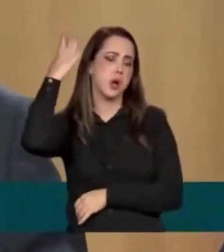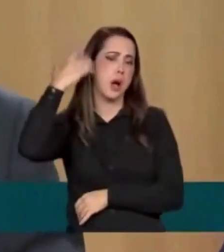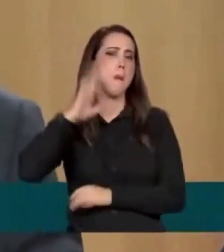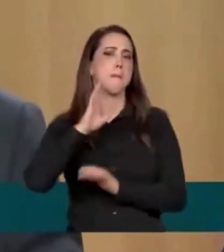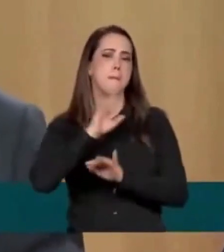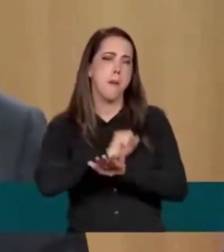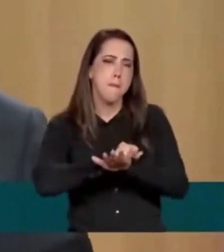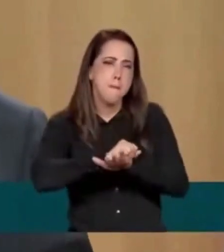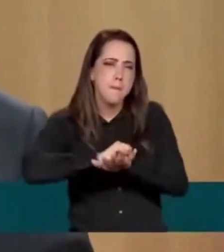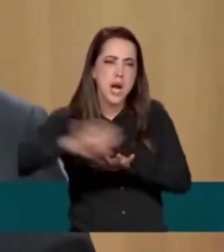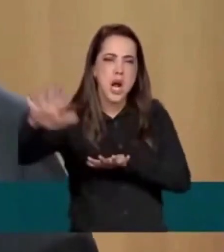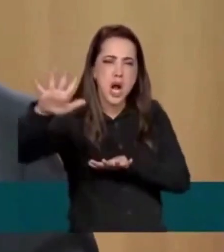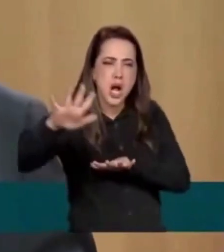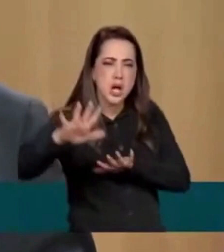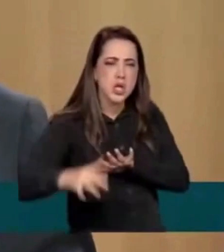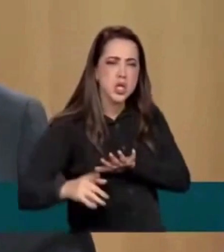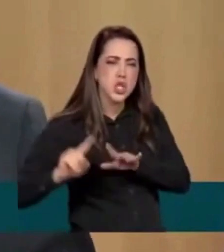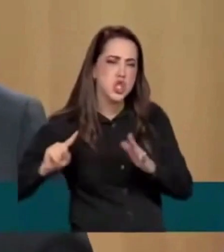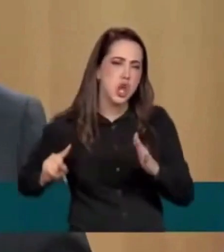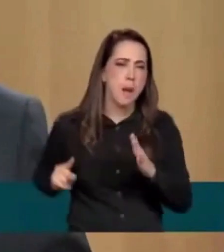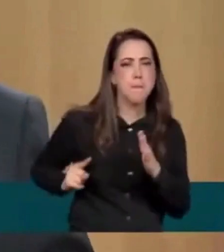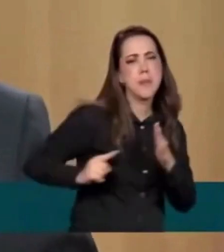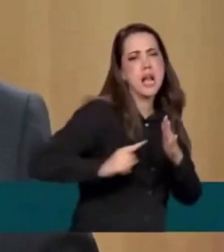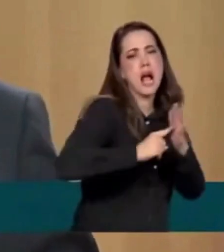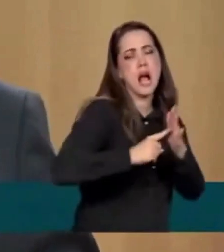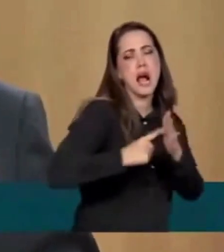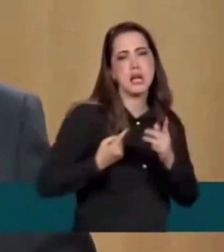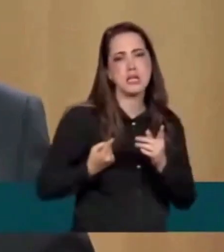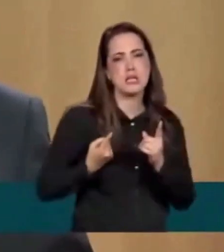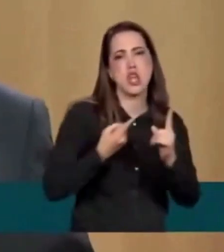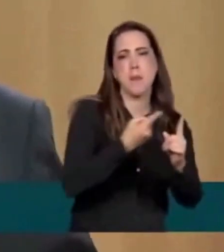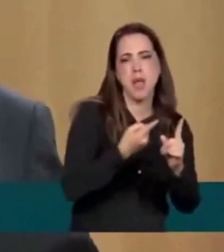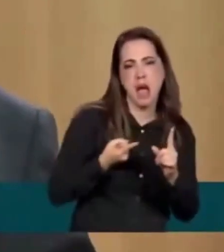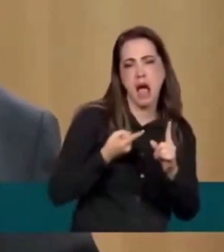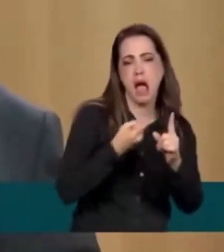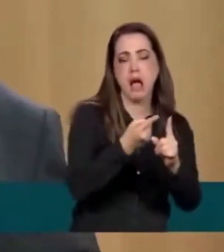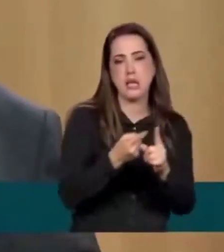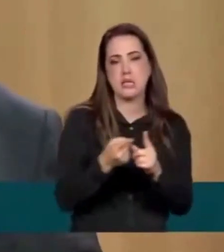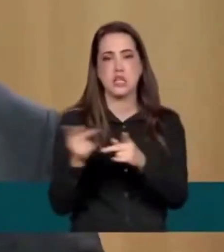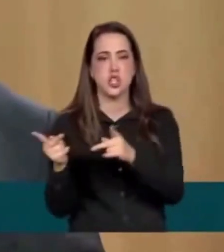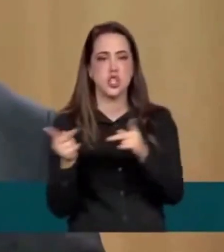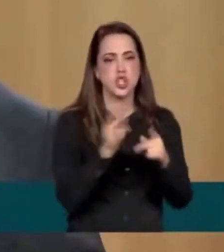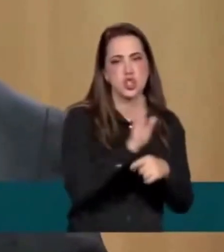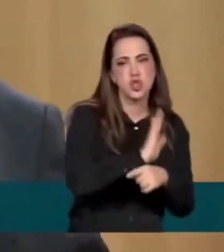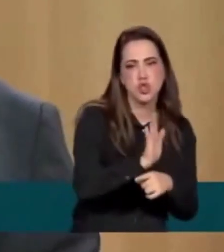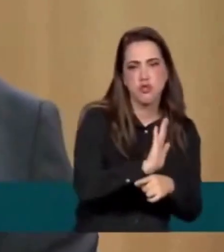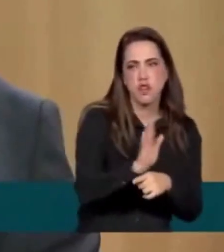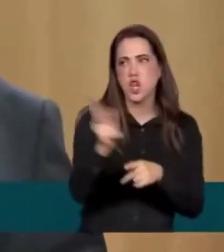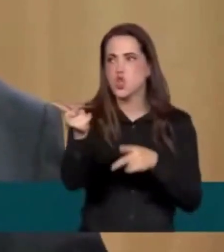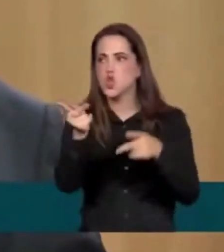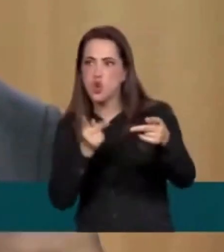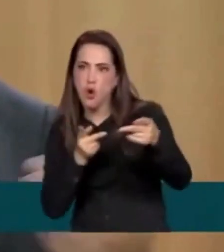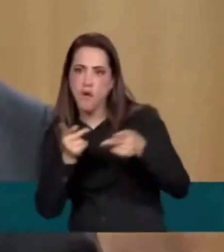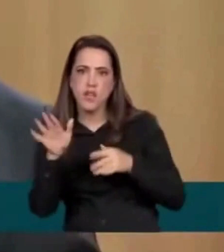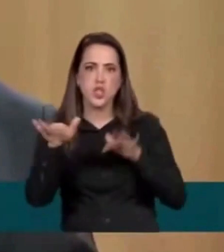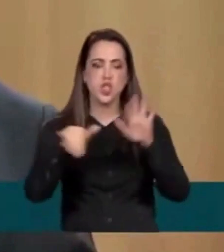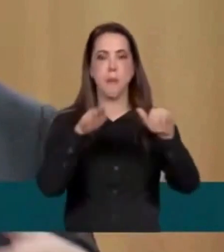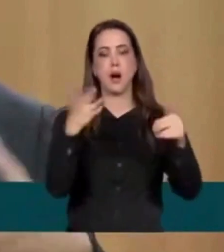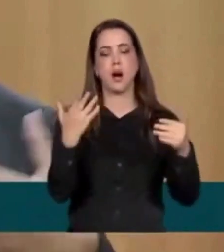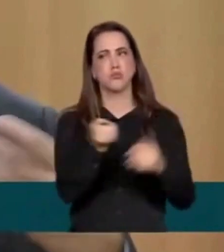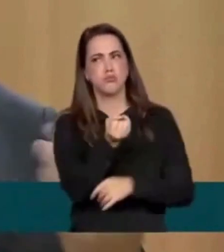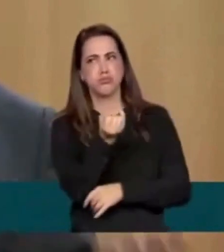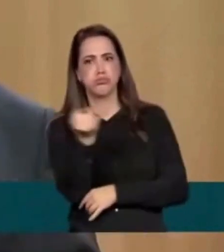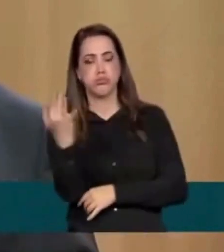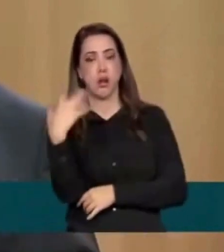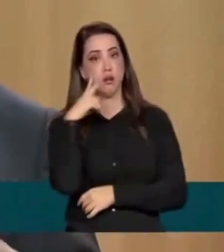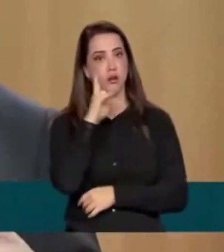ameaças, de conteúdo de ódio, de vídeos, de convites e assim sucessivamente. Essas imagens,